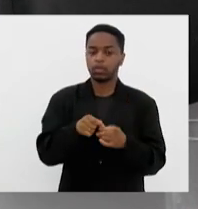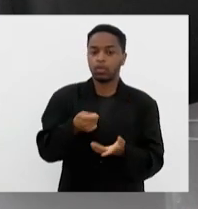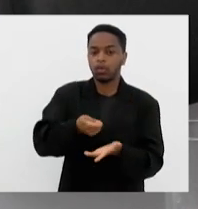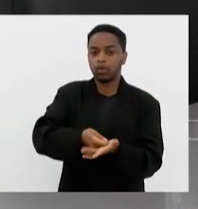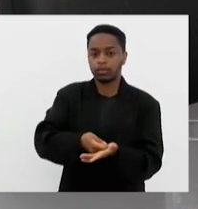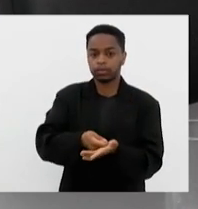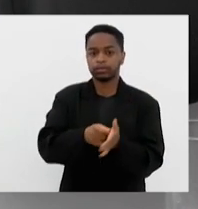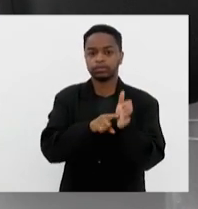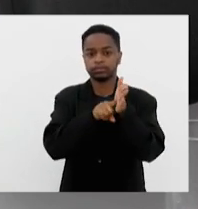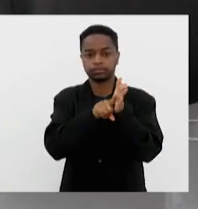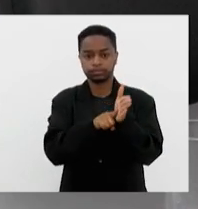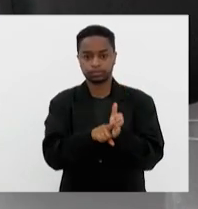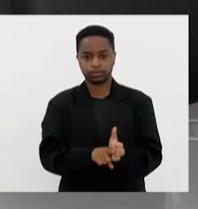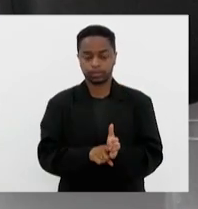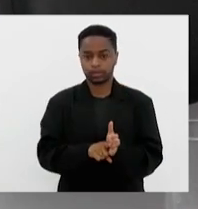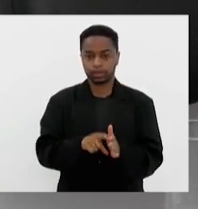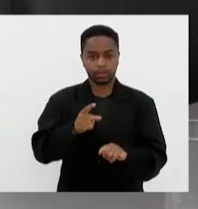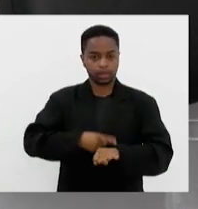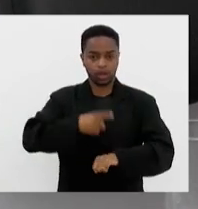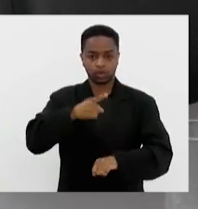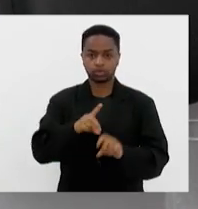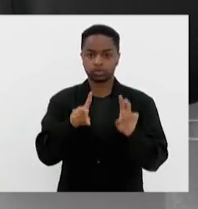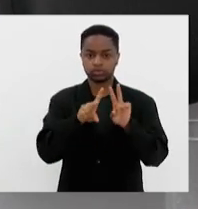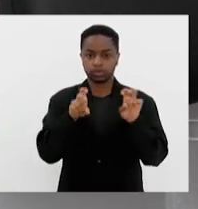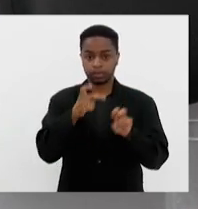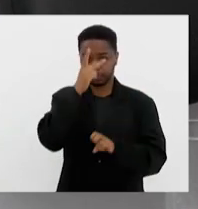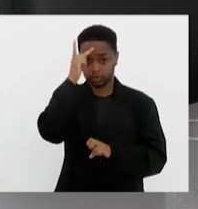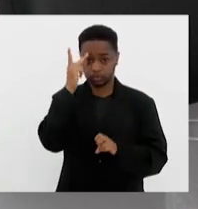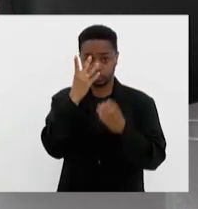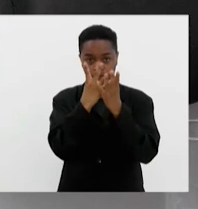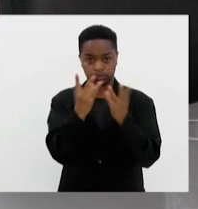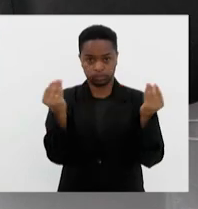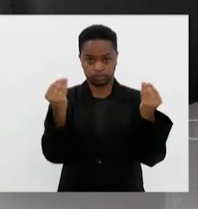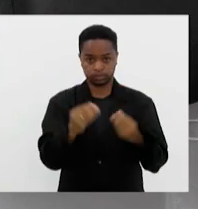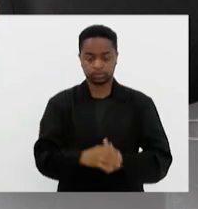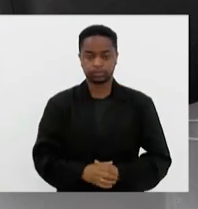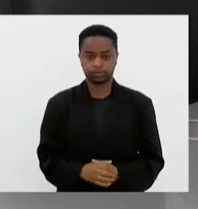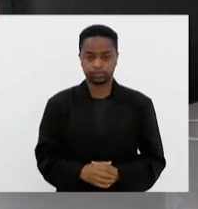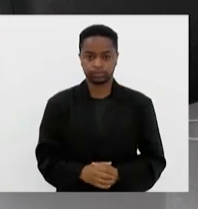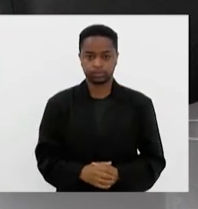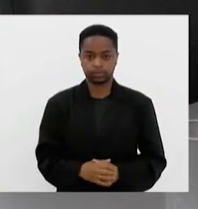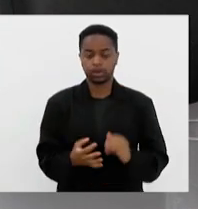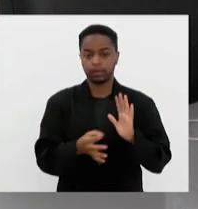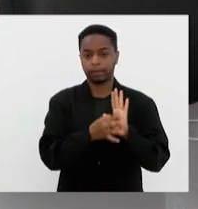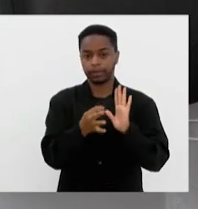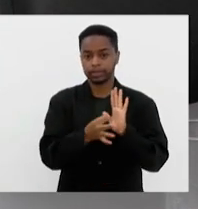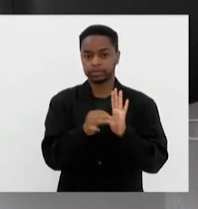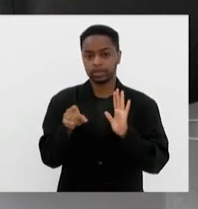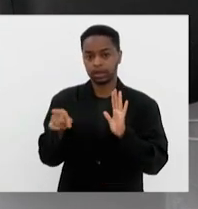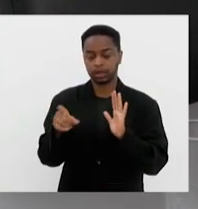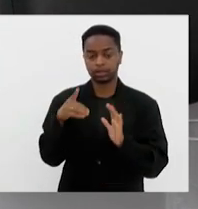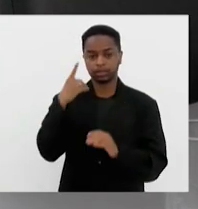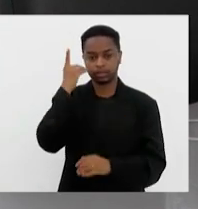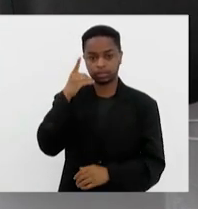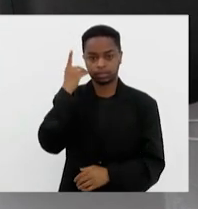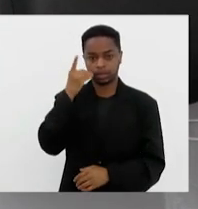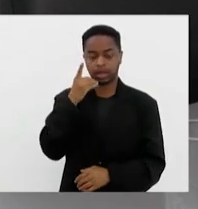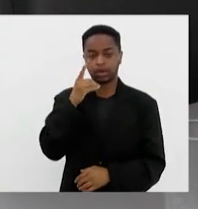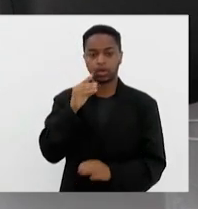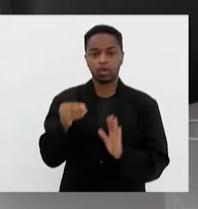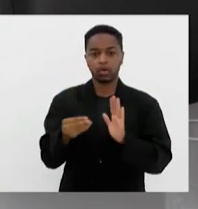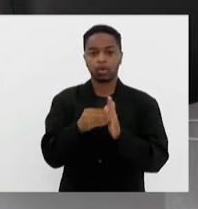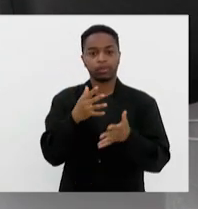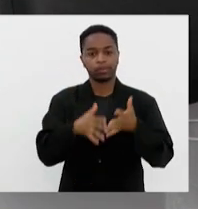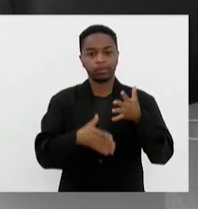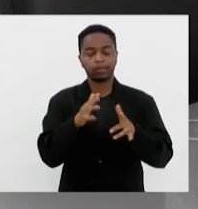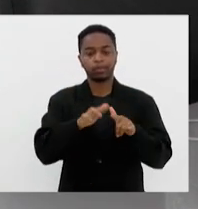de investigação imediata de pessoas desaparecidas. O parecer do deputado Guilherme de Larolha é pela prejudicabilidade em